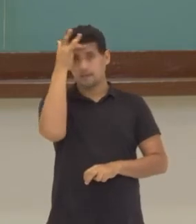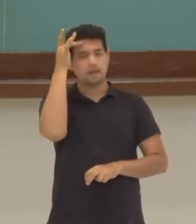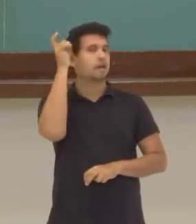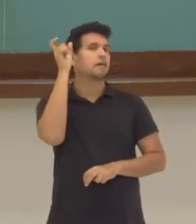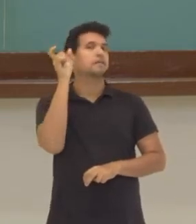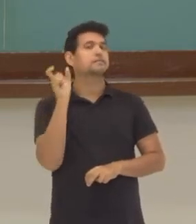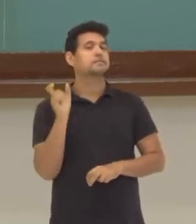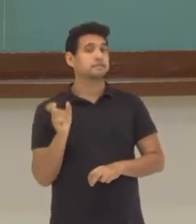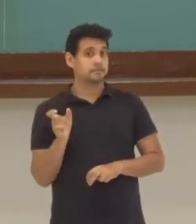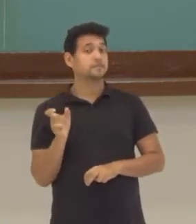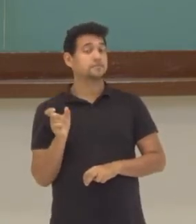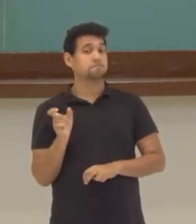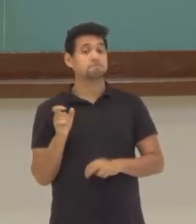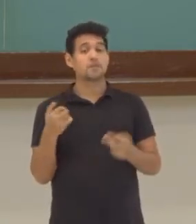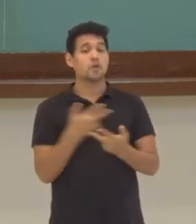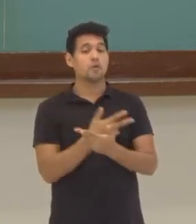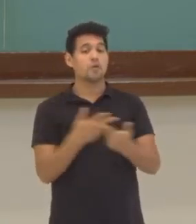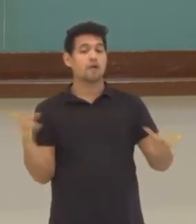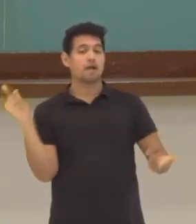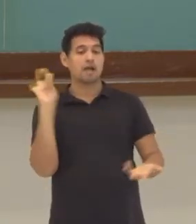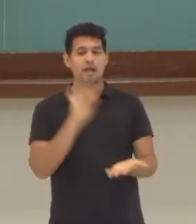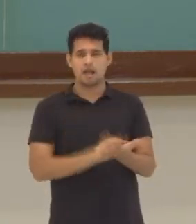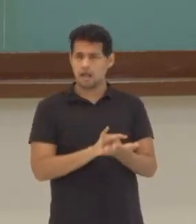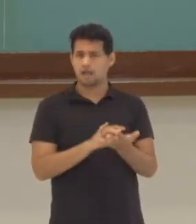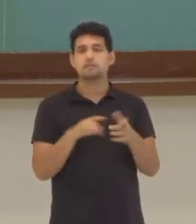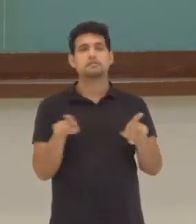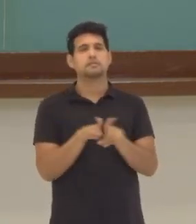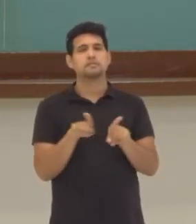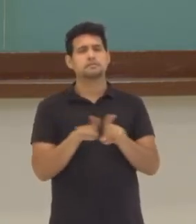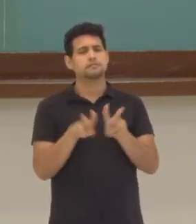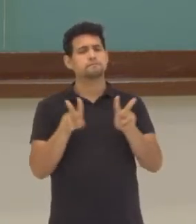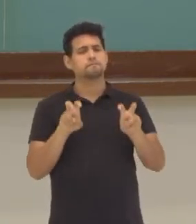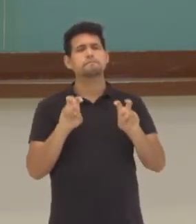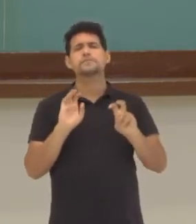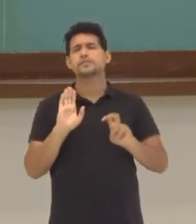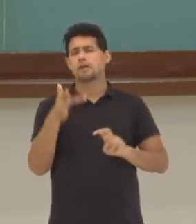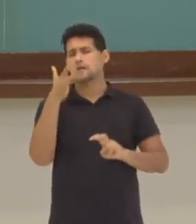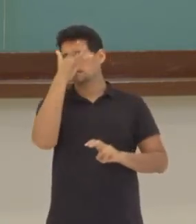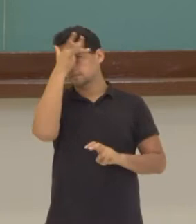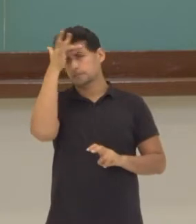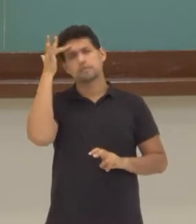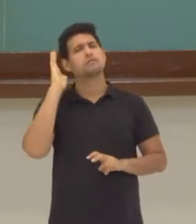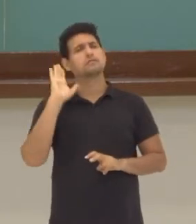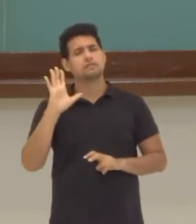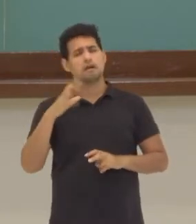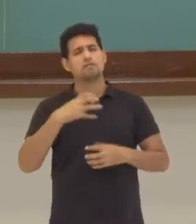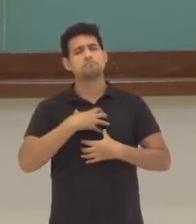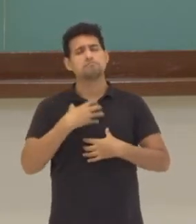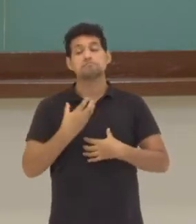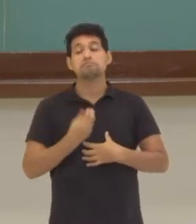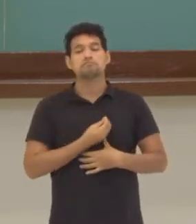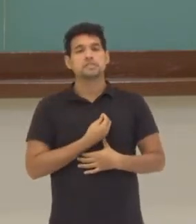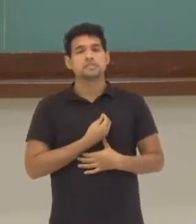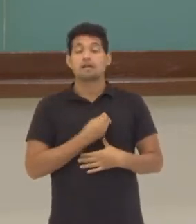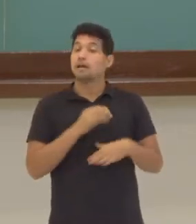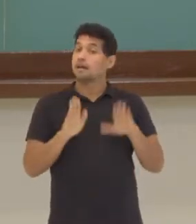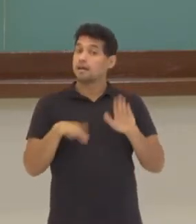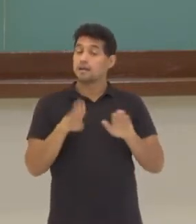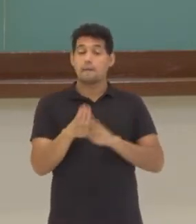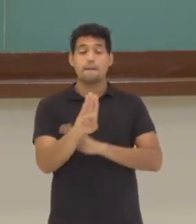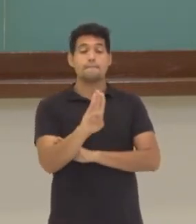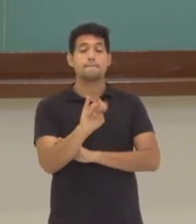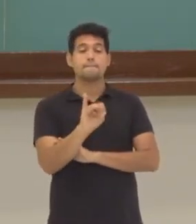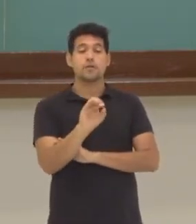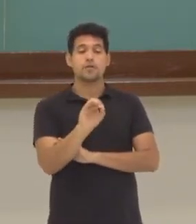né? Fatos reais, situações pelas quais aquela pessoa passou, né? Talvez a biografia